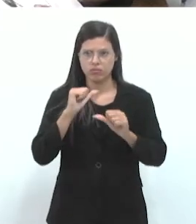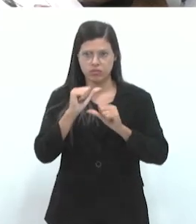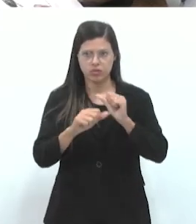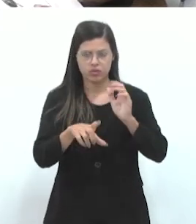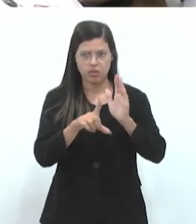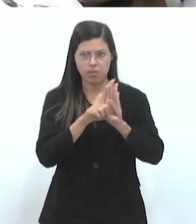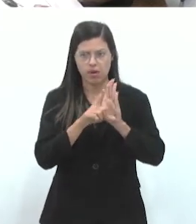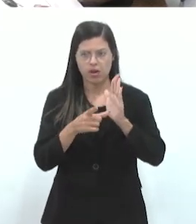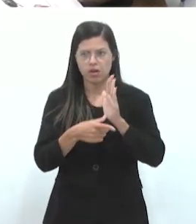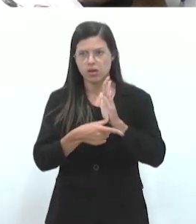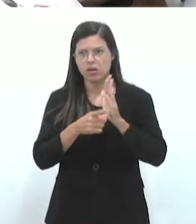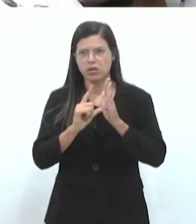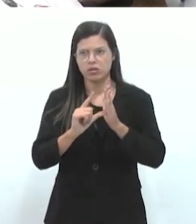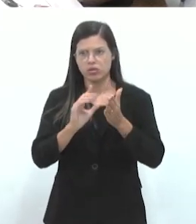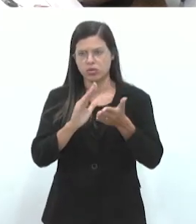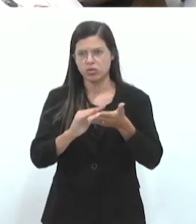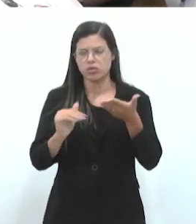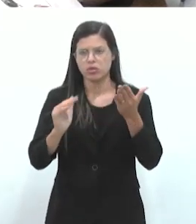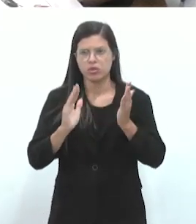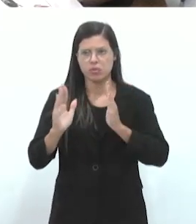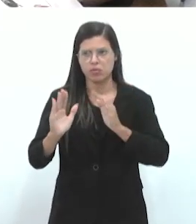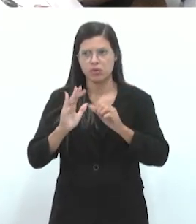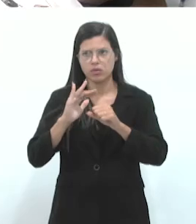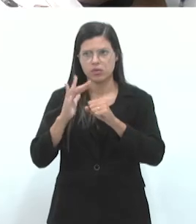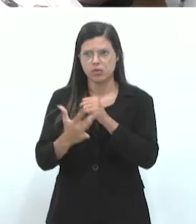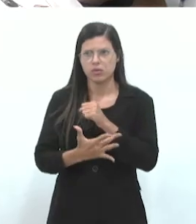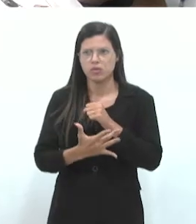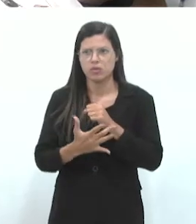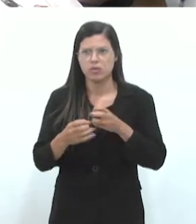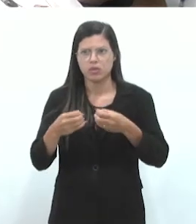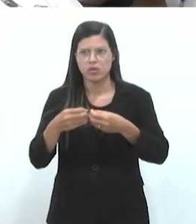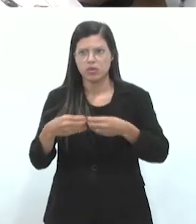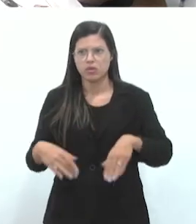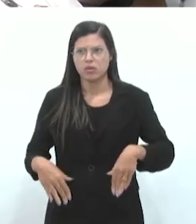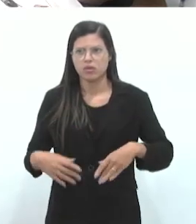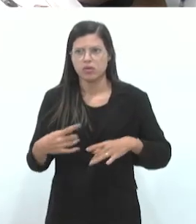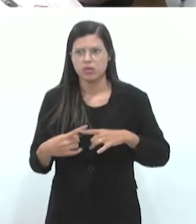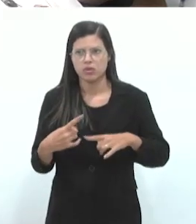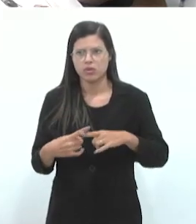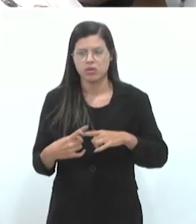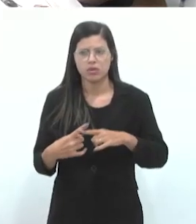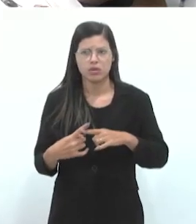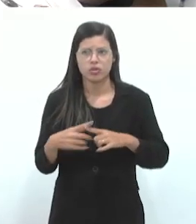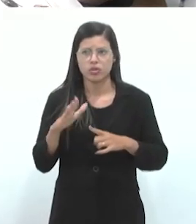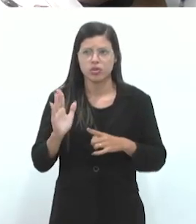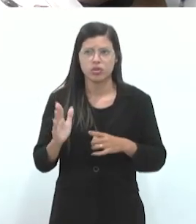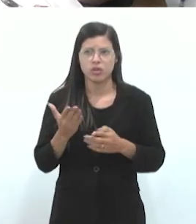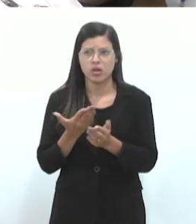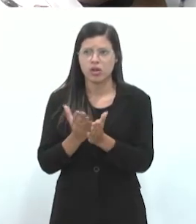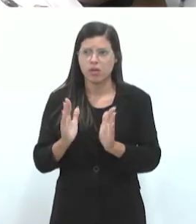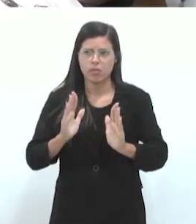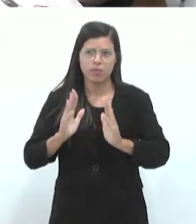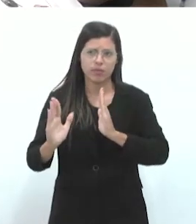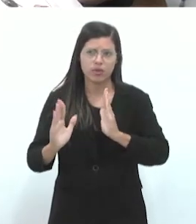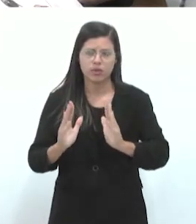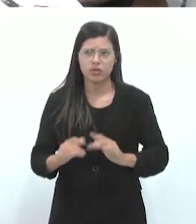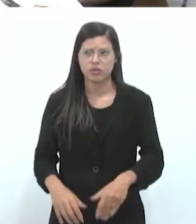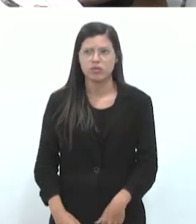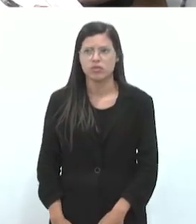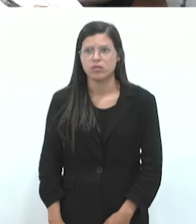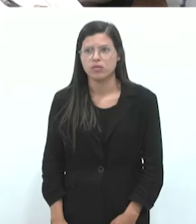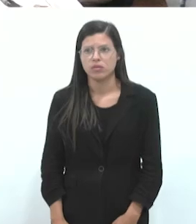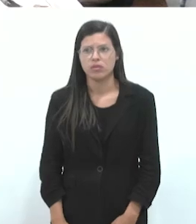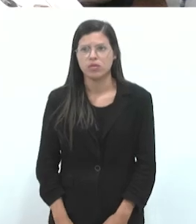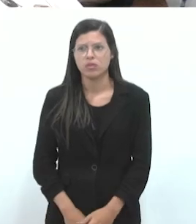e tirando só o período da Covid? Seria prejudicabilidade pela perda do objeto, né? Porque é período Na verdade, de é a lei Covid. federal, né? Que